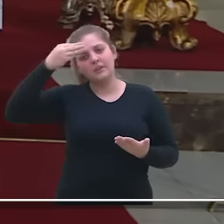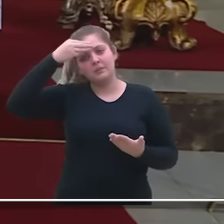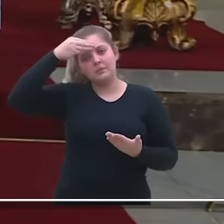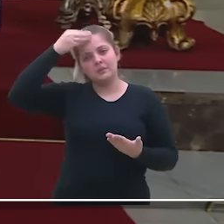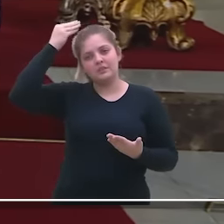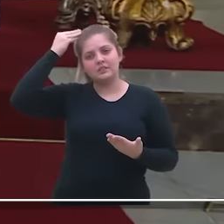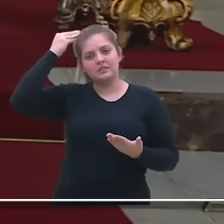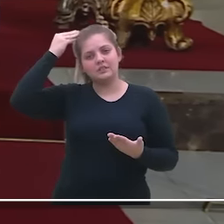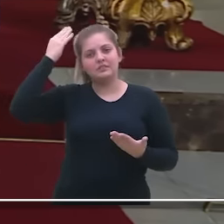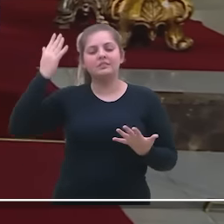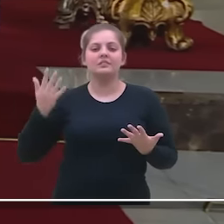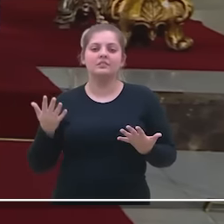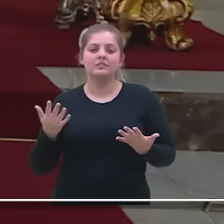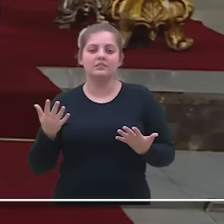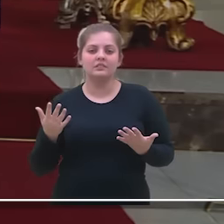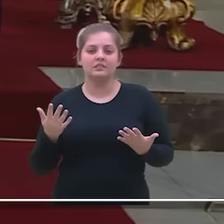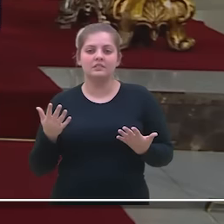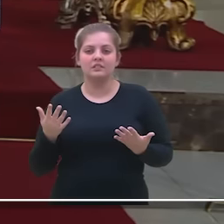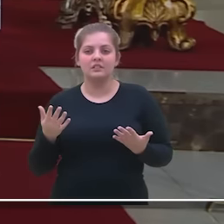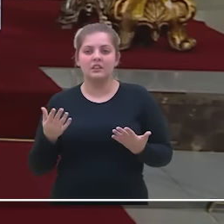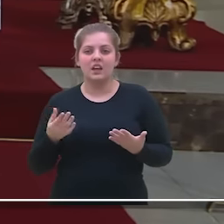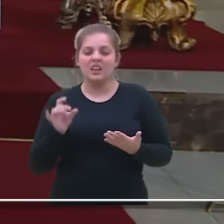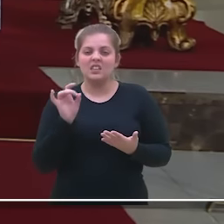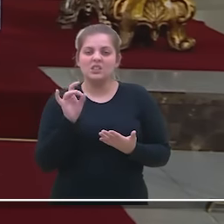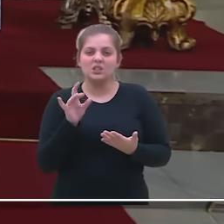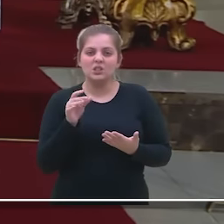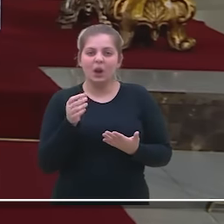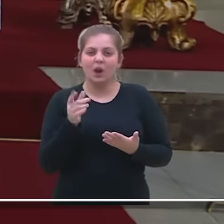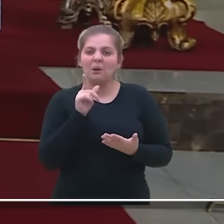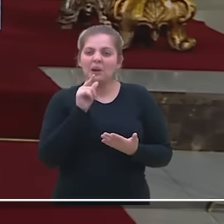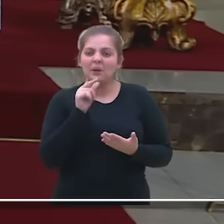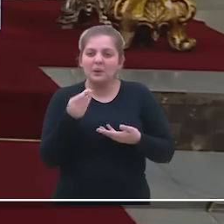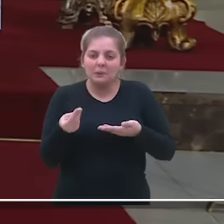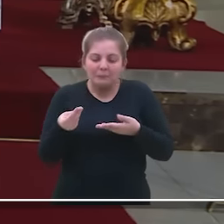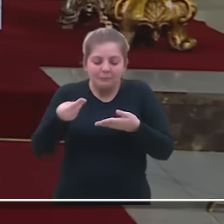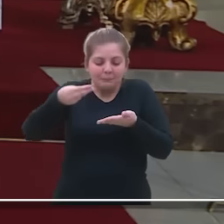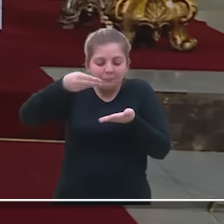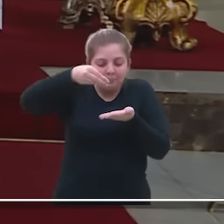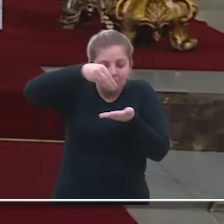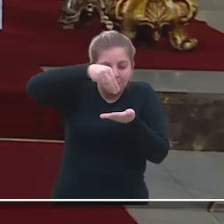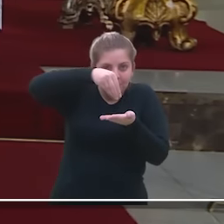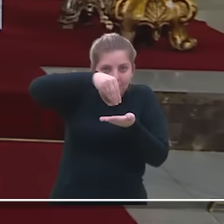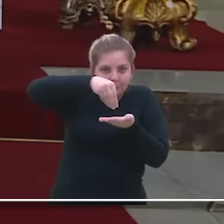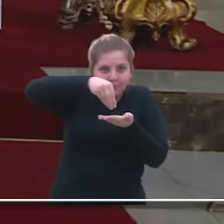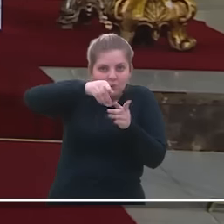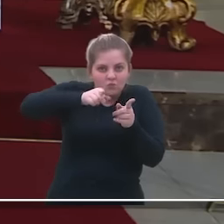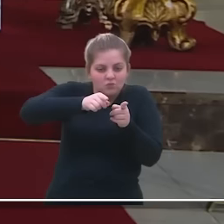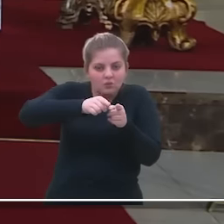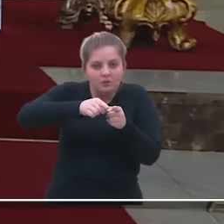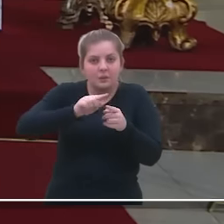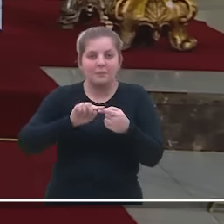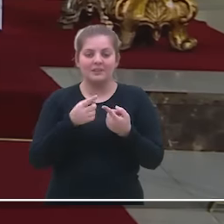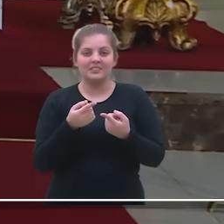da ABL usão que você joga um pouquinho de água mas quando mergulhava a